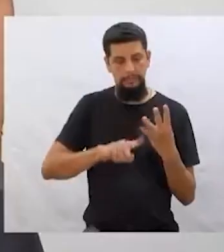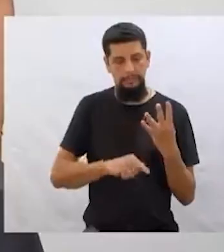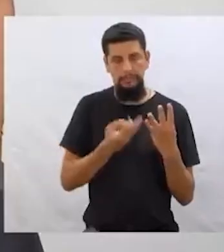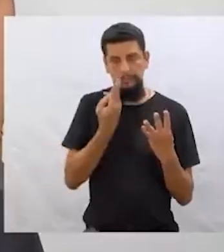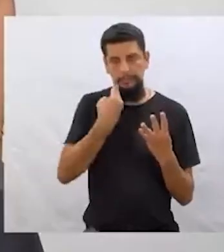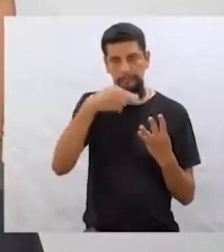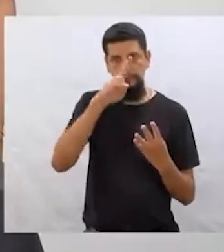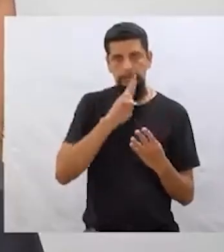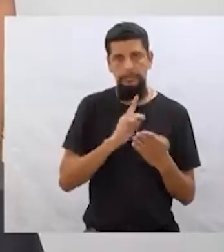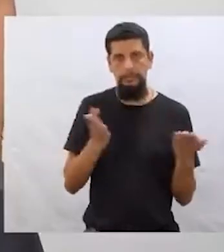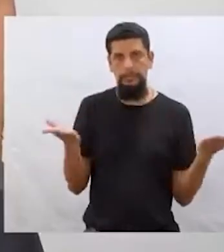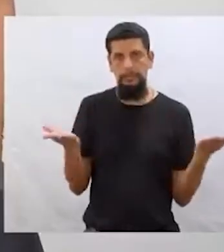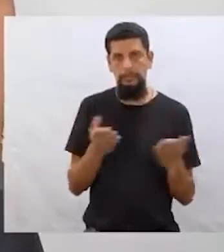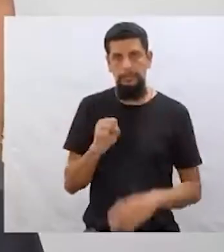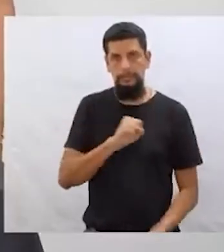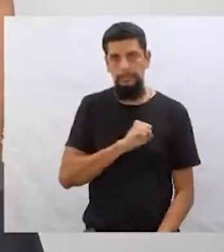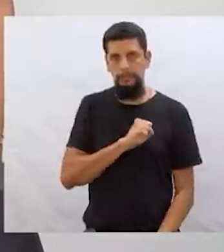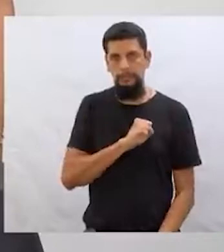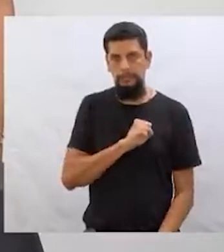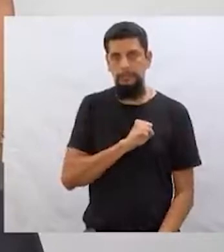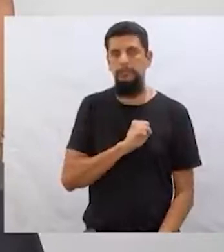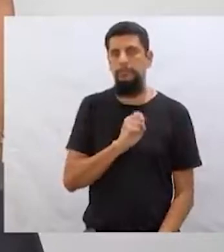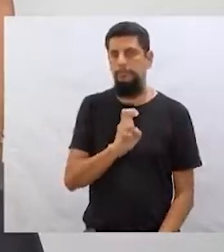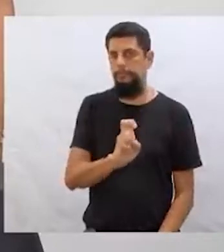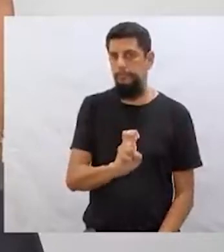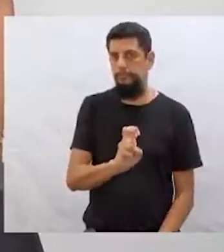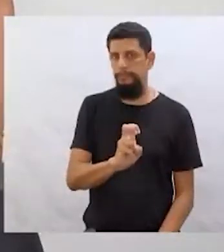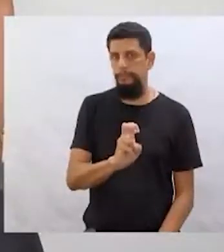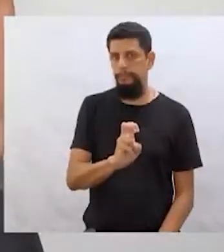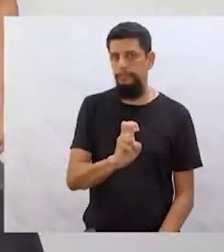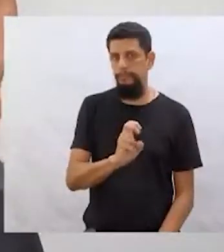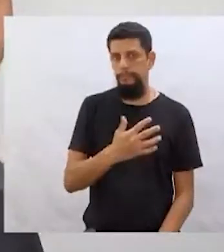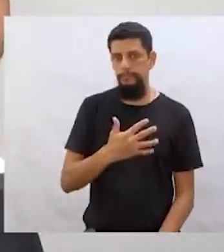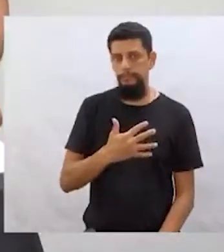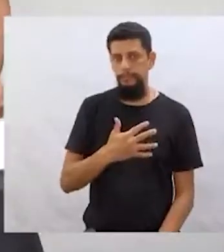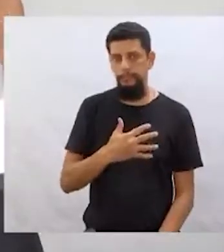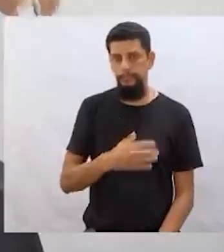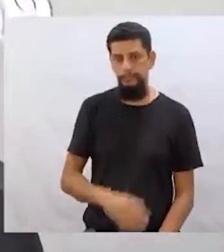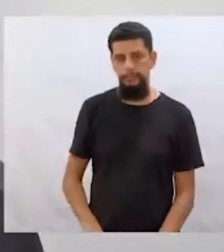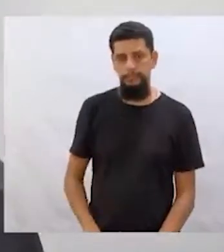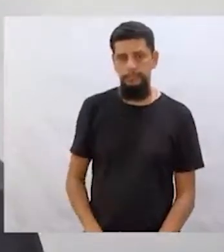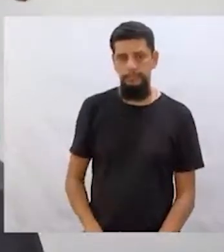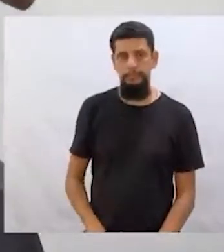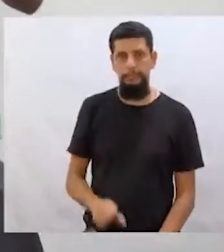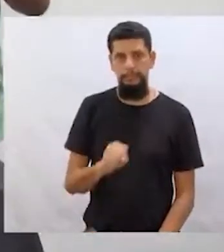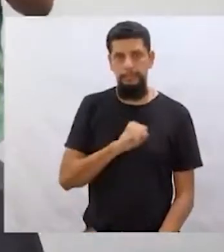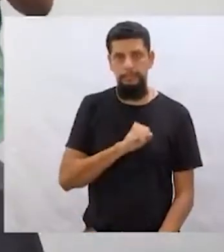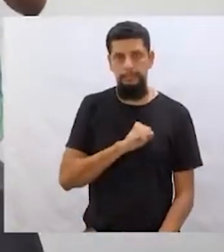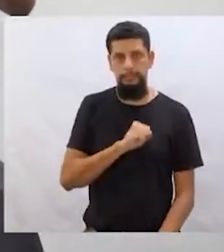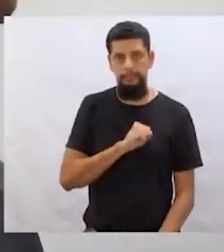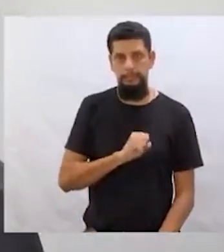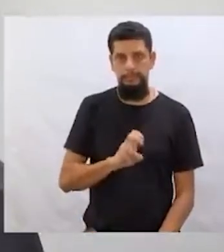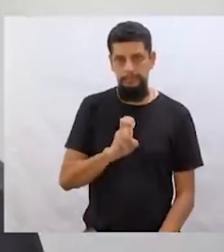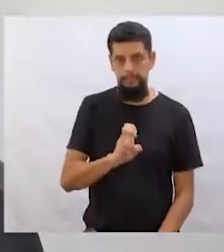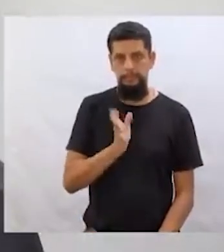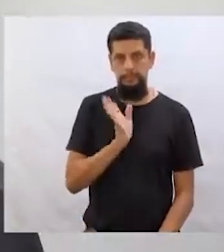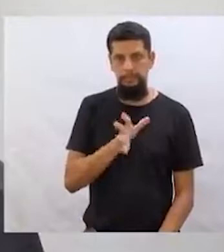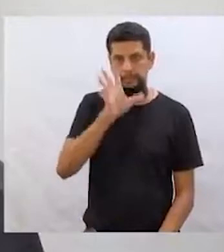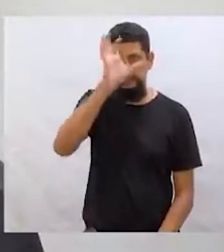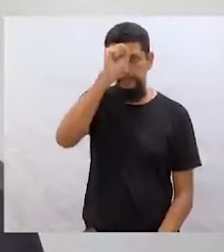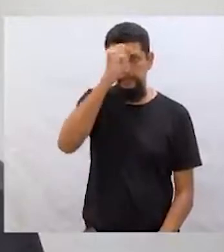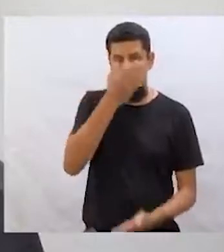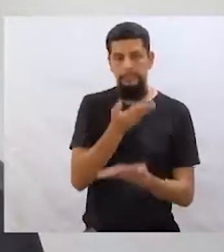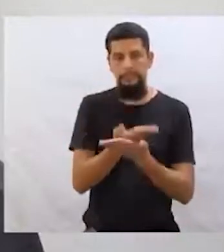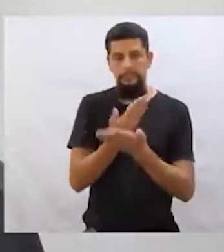1, 2, 3, 4. E agora, o número 5. Vou recolher então, aqui, professora. Eu tenho aqui o número 5 que nós